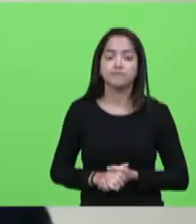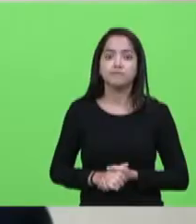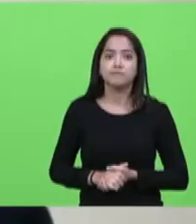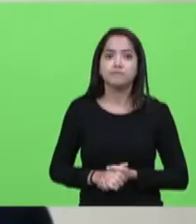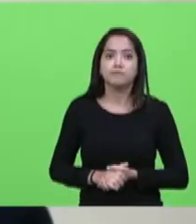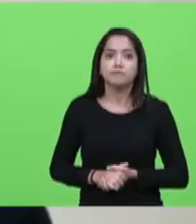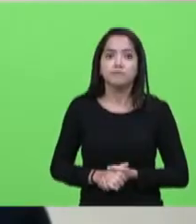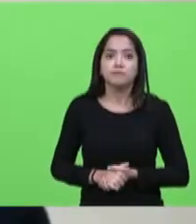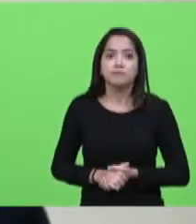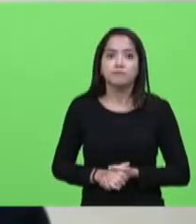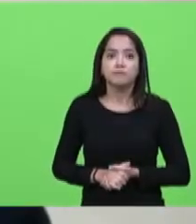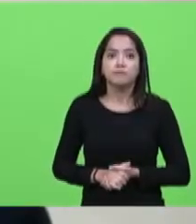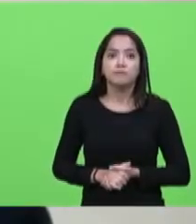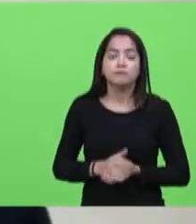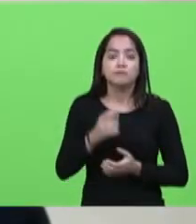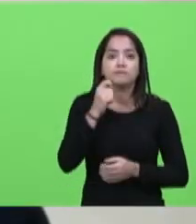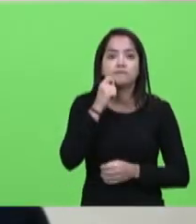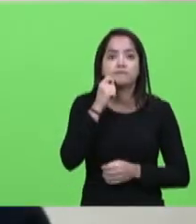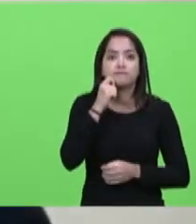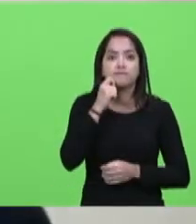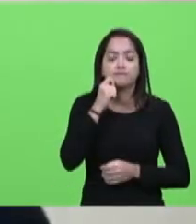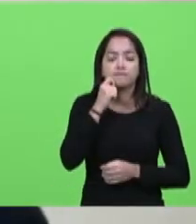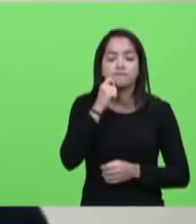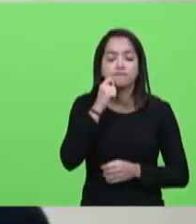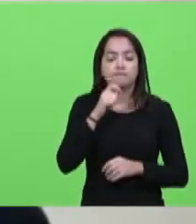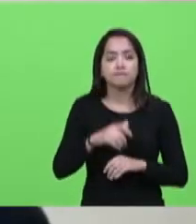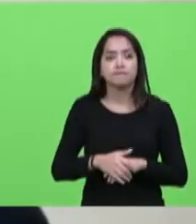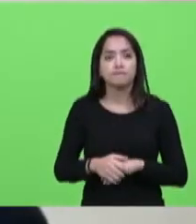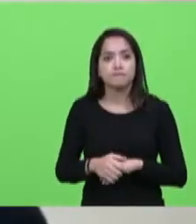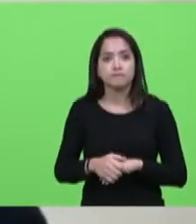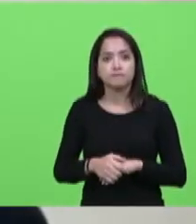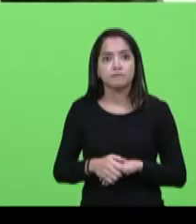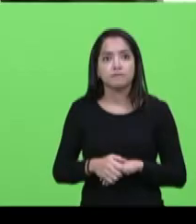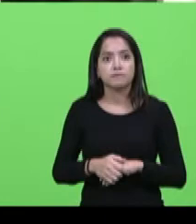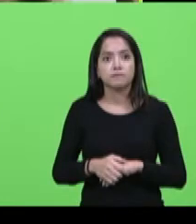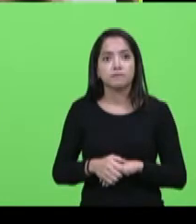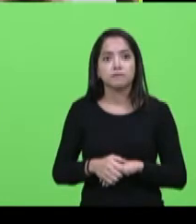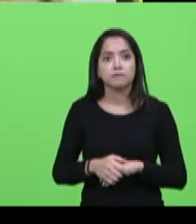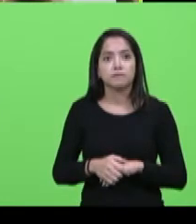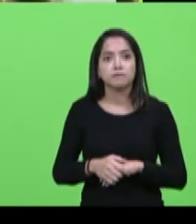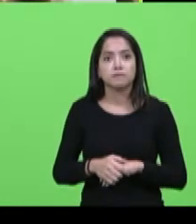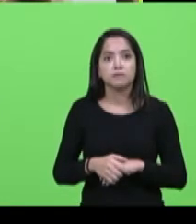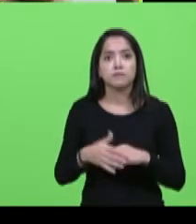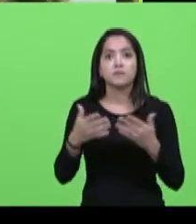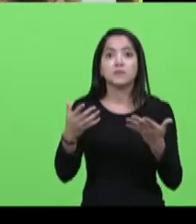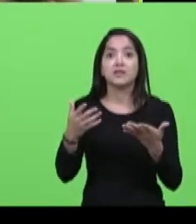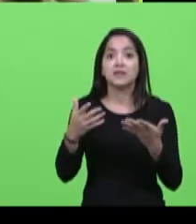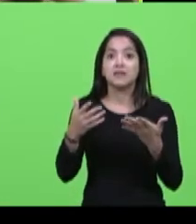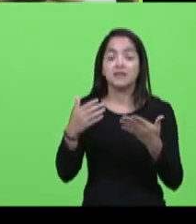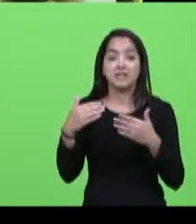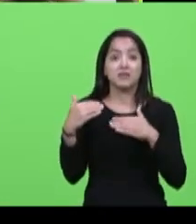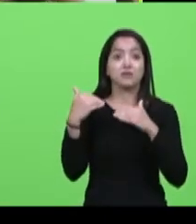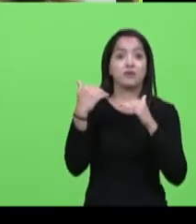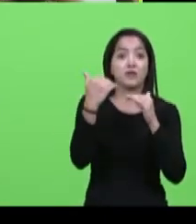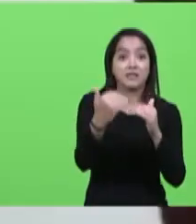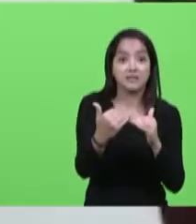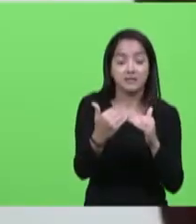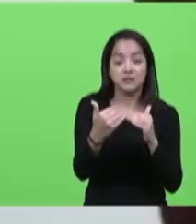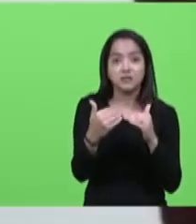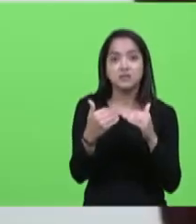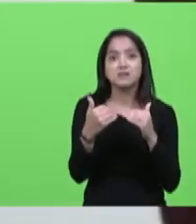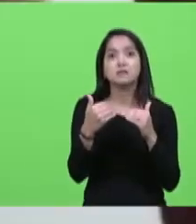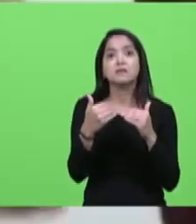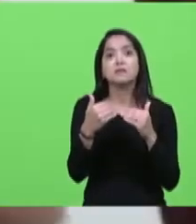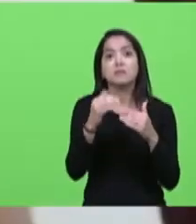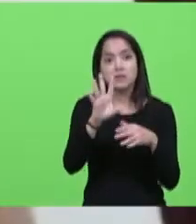ordem, a deputada Ana Campagnolo. Senhor presidente, o Kennedy passou na minha frente, ultrapassou aí, mas eu queria endossar as palavras do